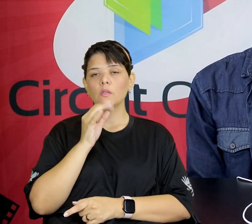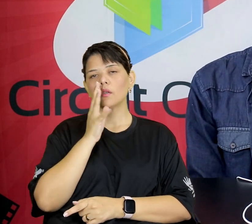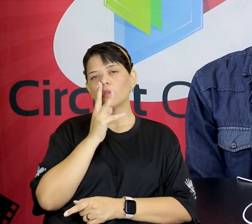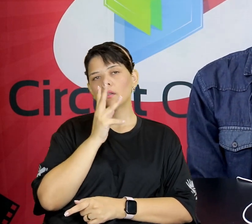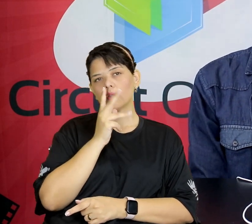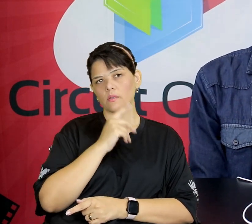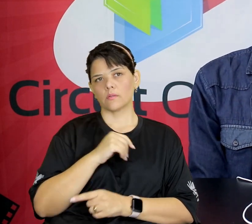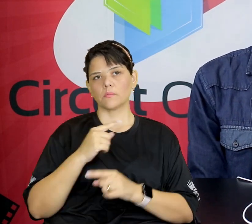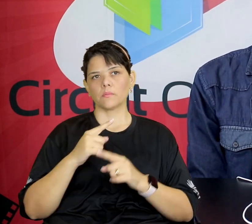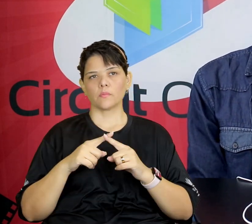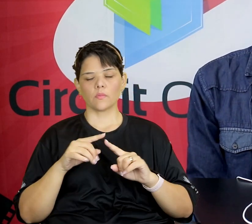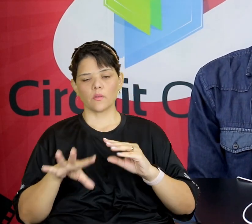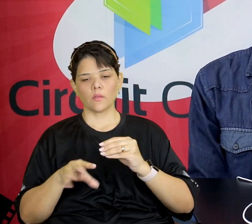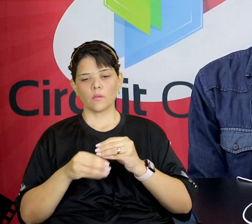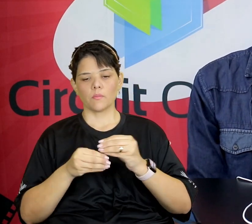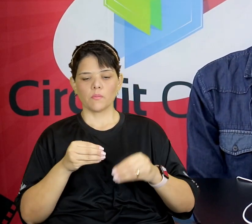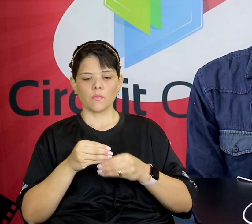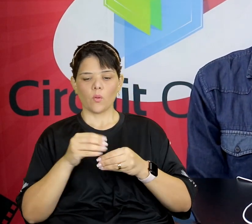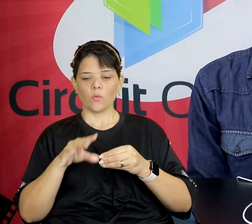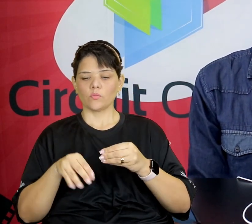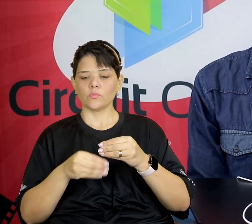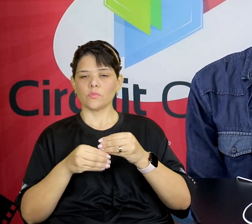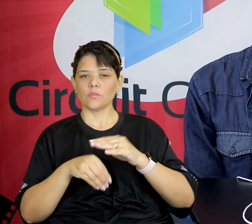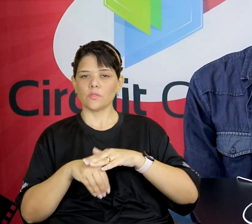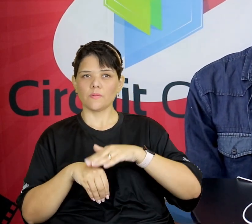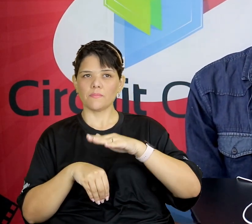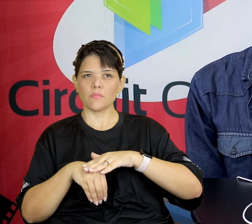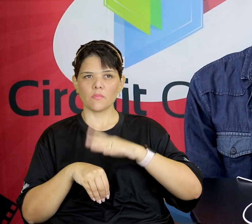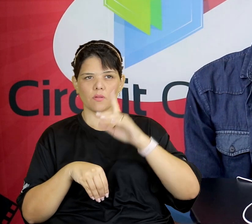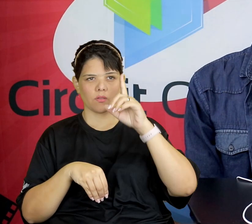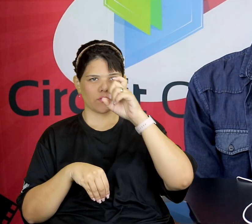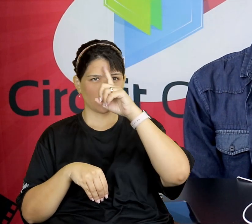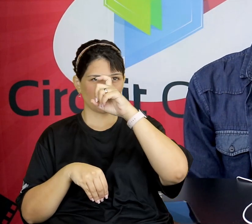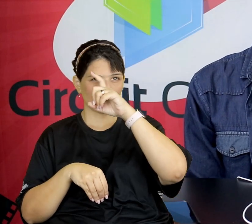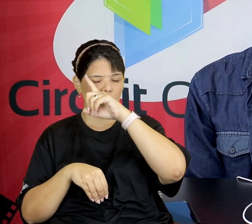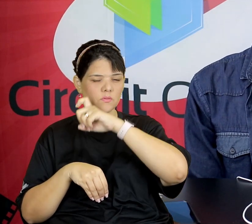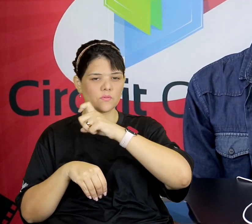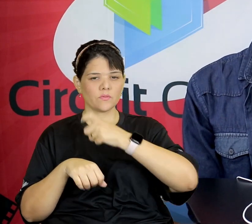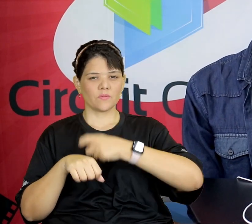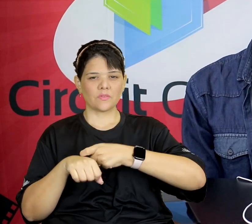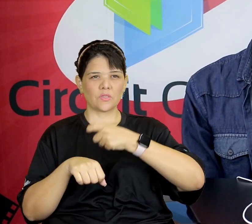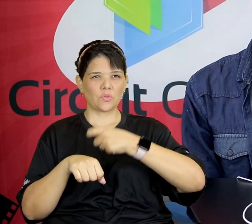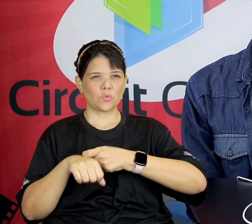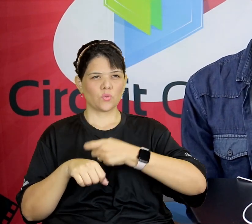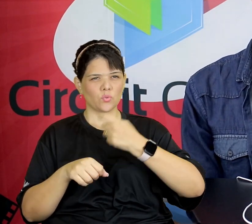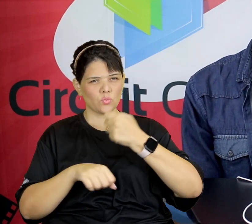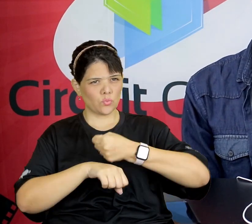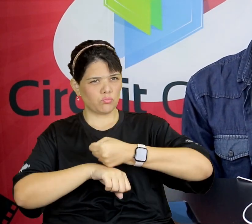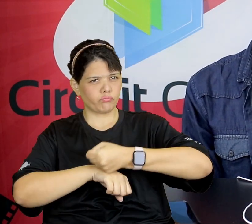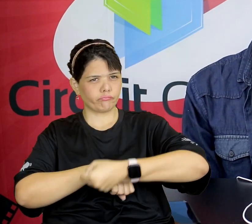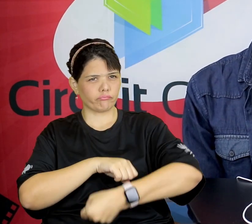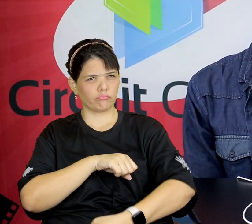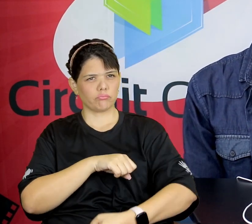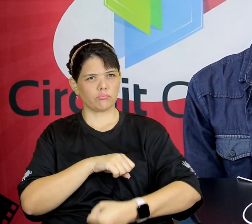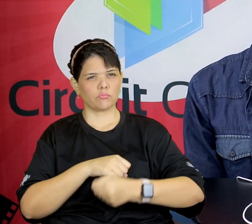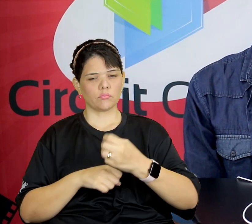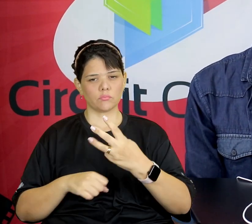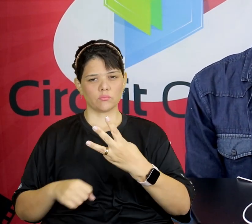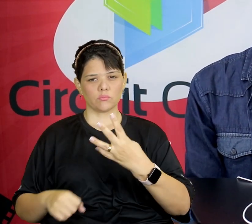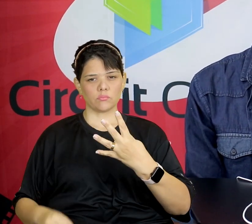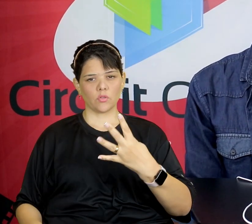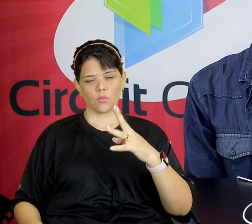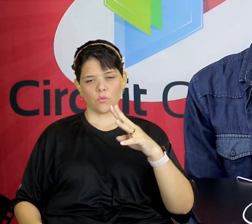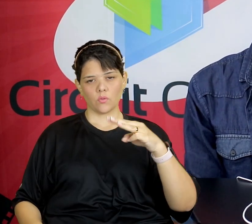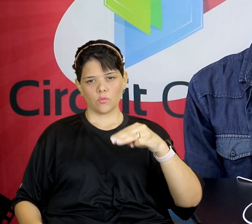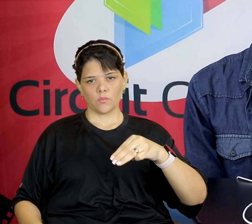de montagem, ela é a primeira, ela é a mais cansativa, ela é a mais bruta. Esse trabalho aqui de um filme de 34 minutos levou